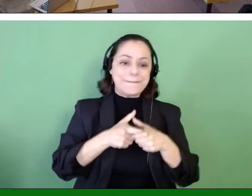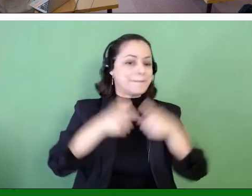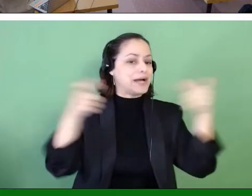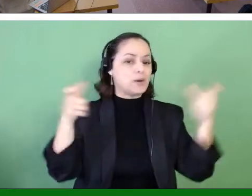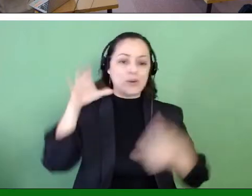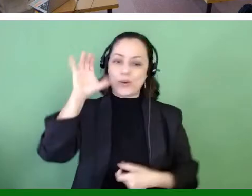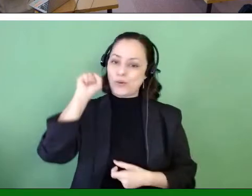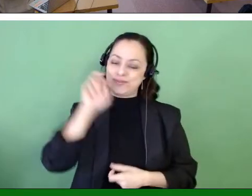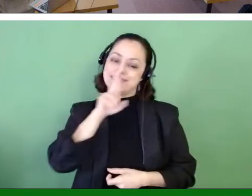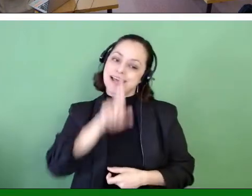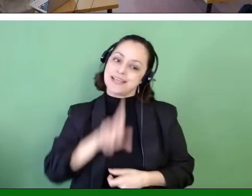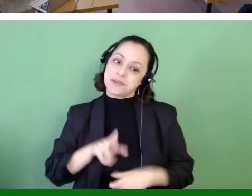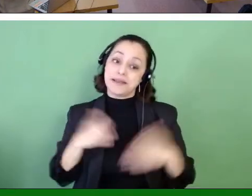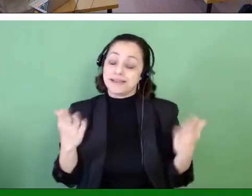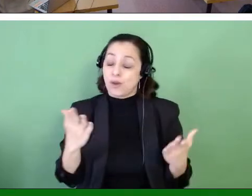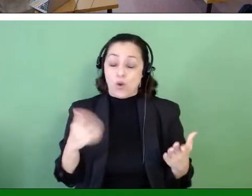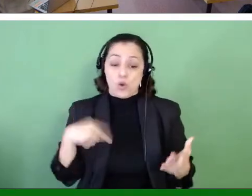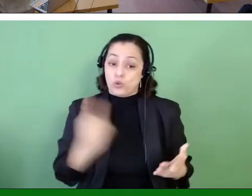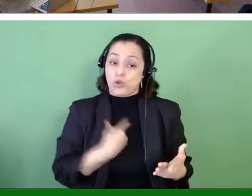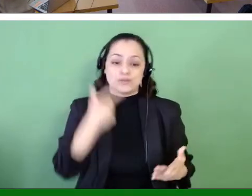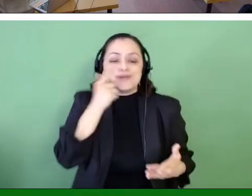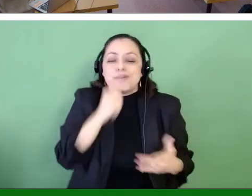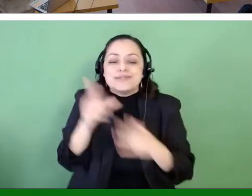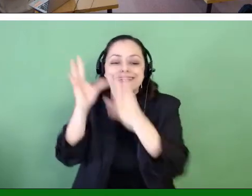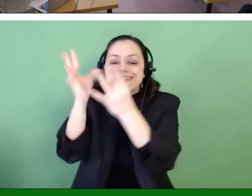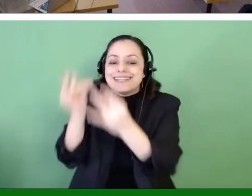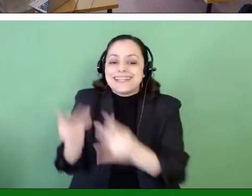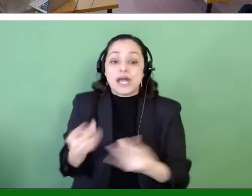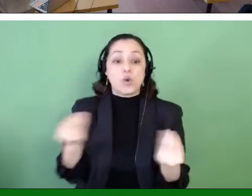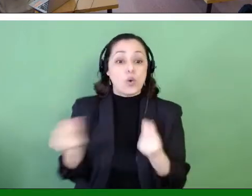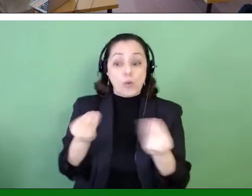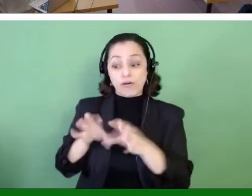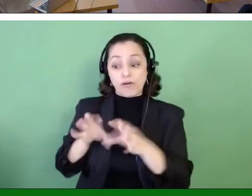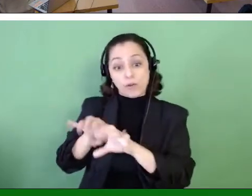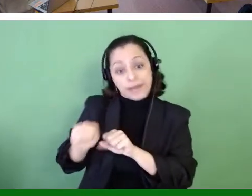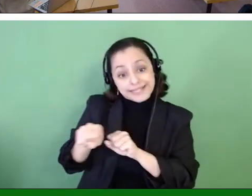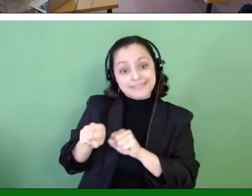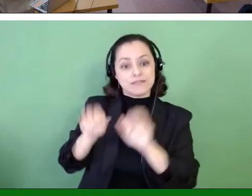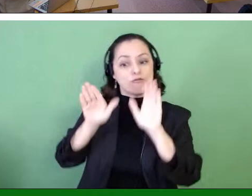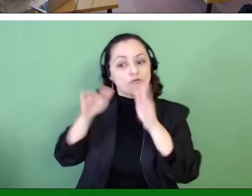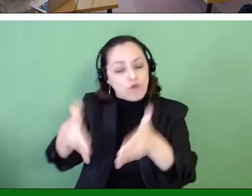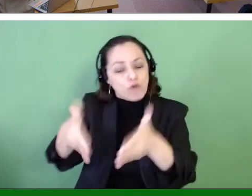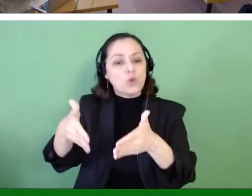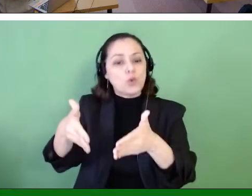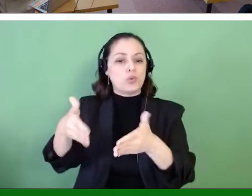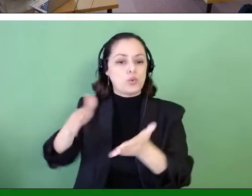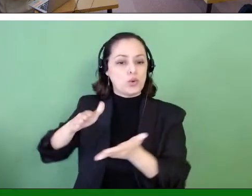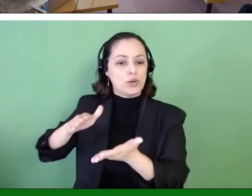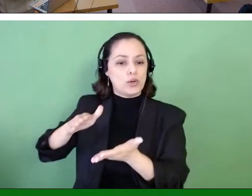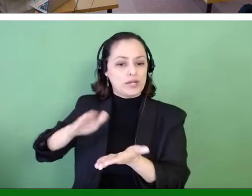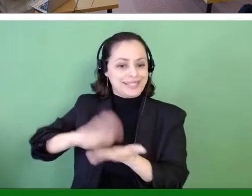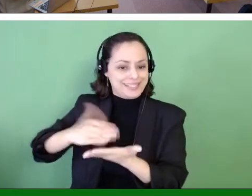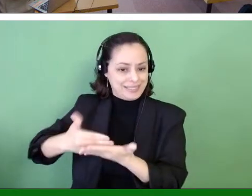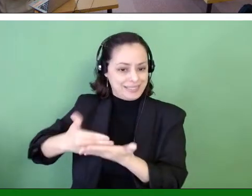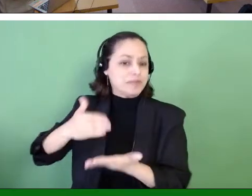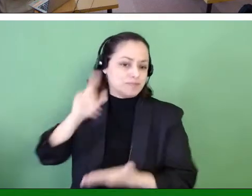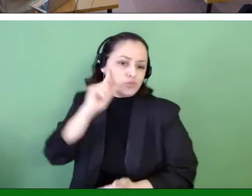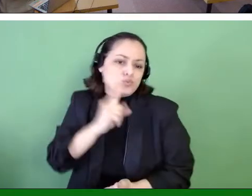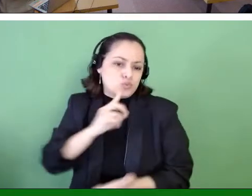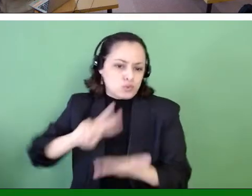então talvez ali a gente não conseguiria detalhar tanto como seria essa formação específica para os surdos,